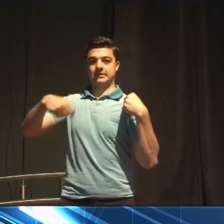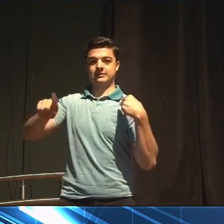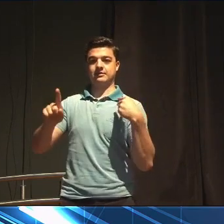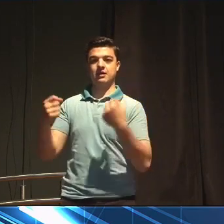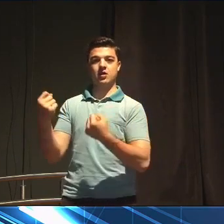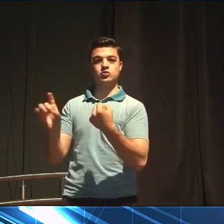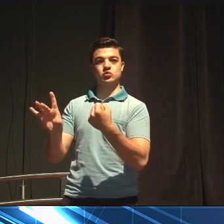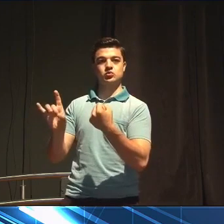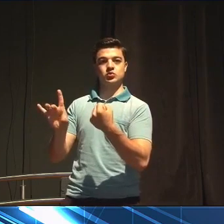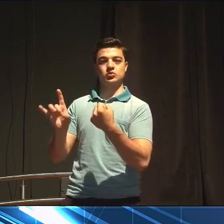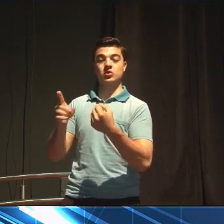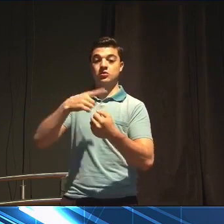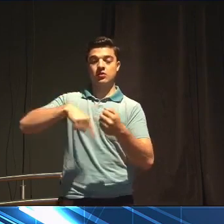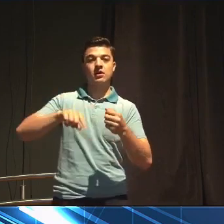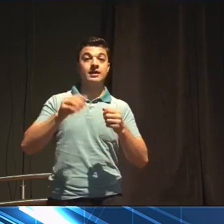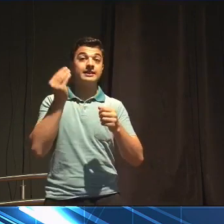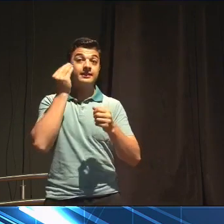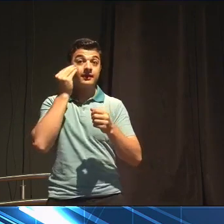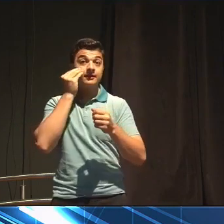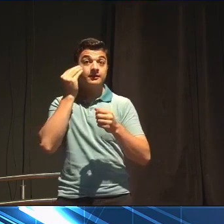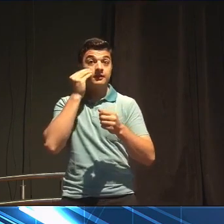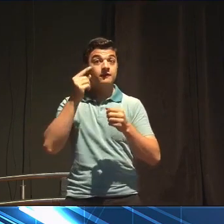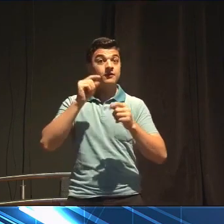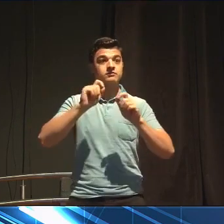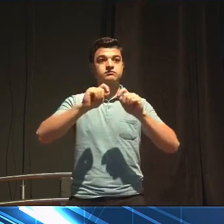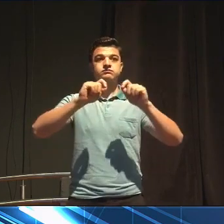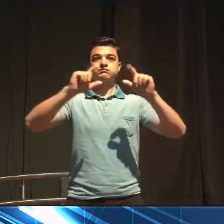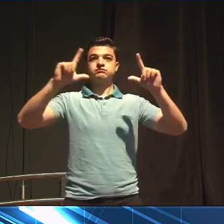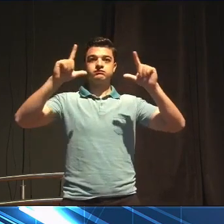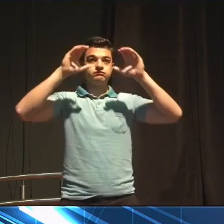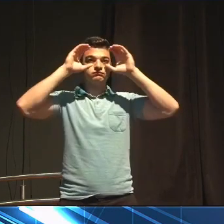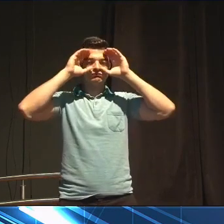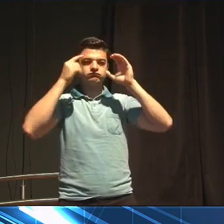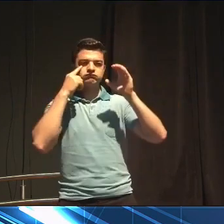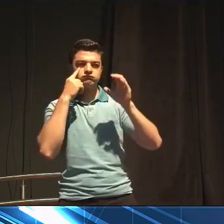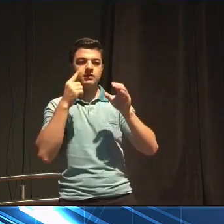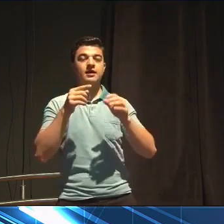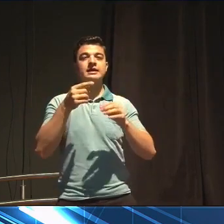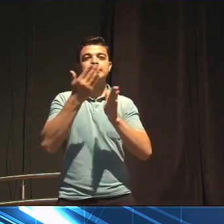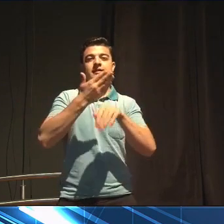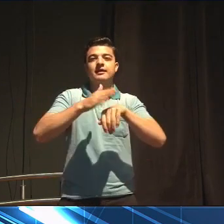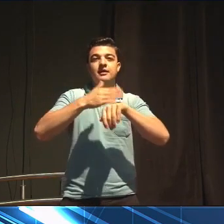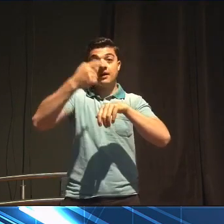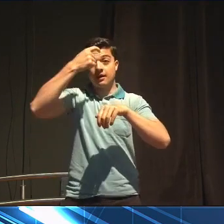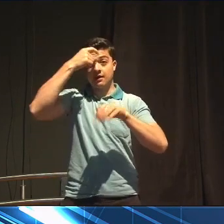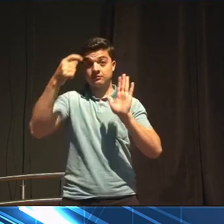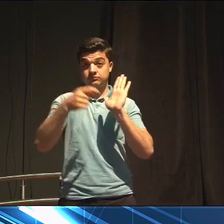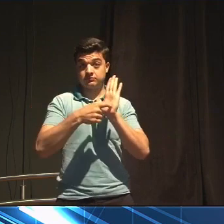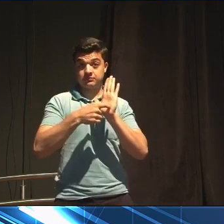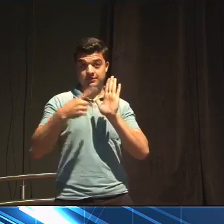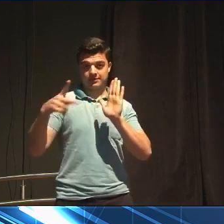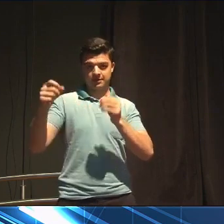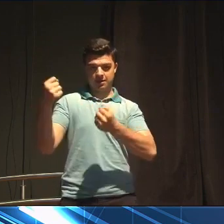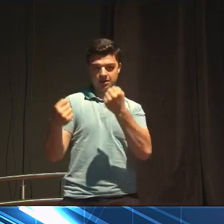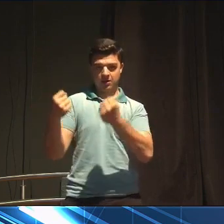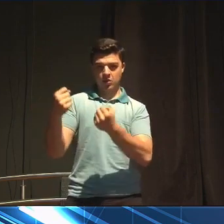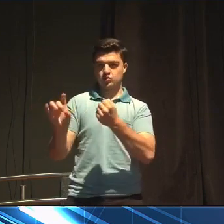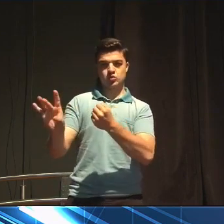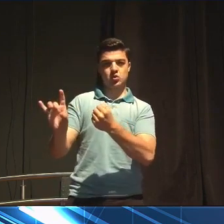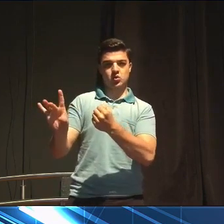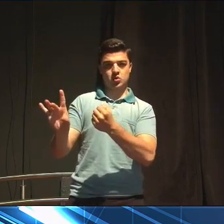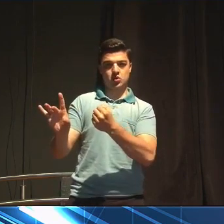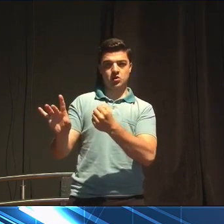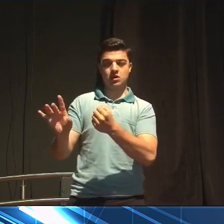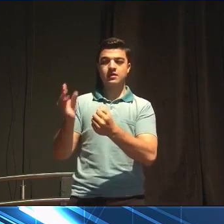para fazer o carro andar e testar e aprender e treinar a inteligência artificial dele. Por que que isso é importante? Eu